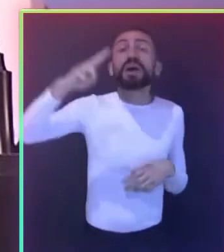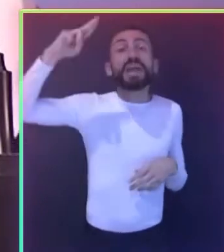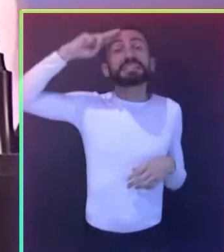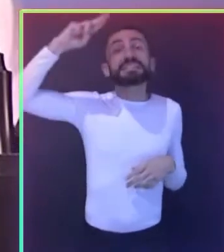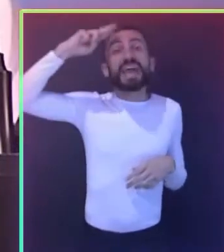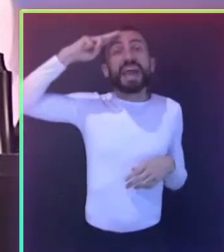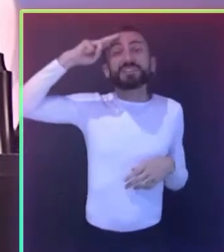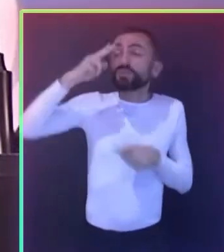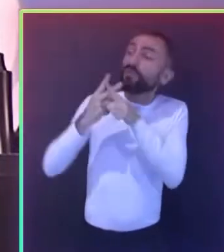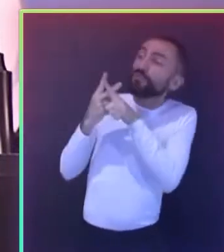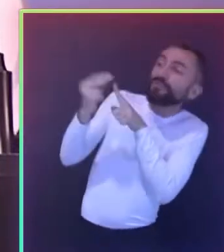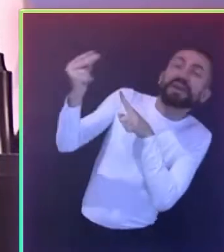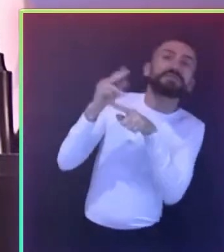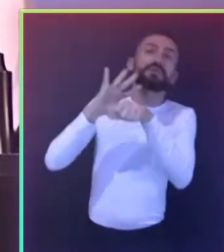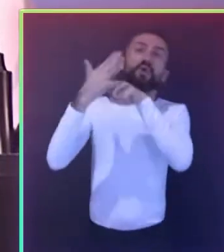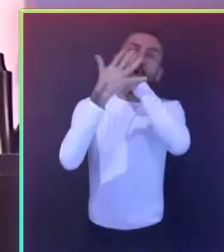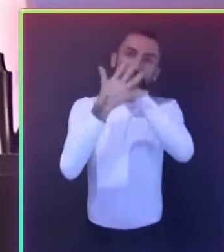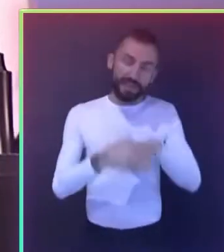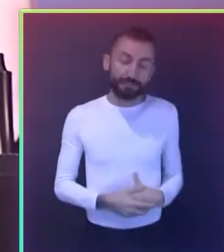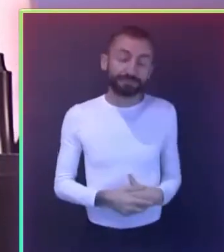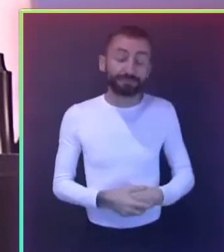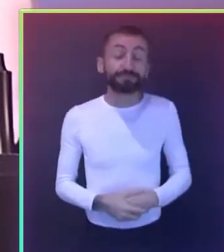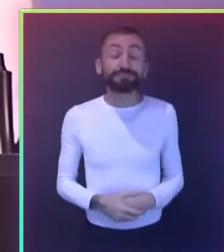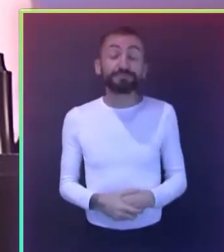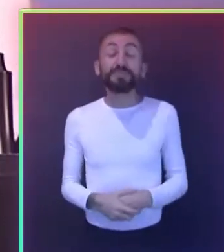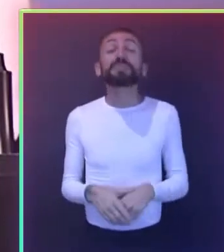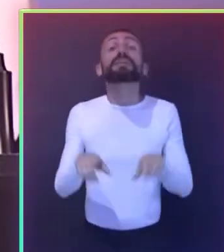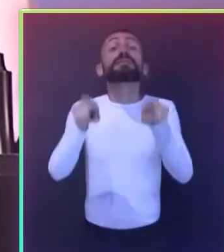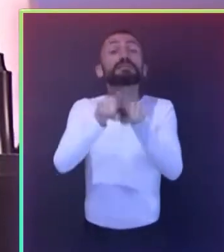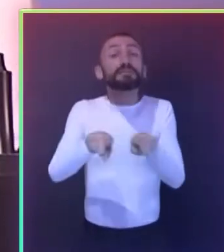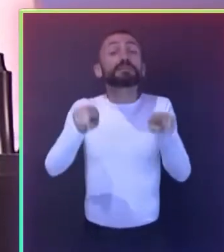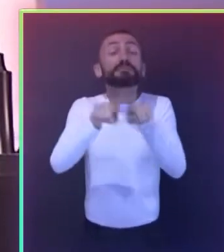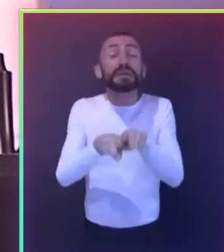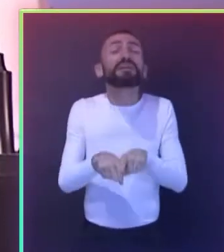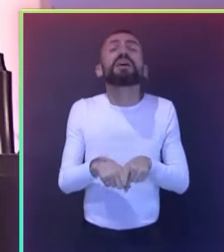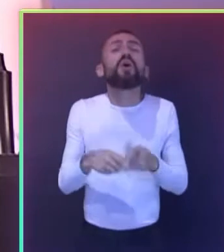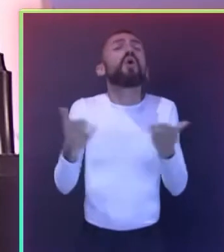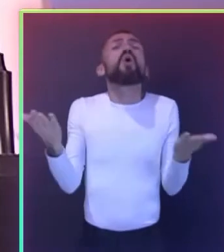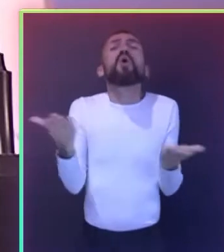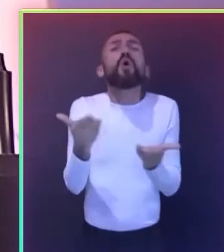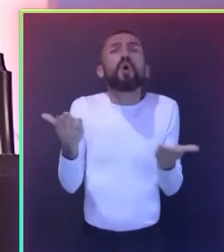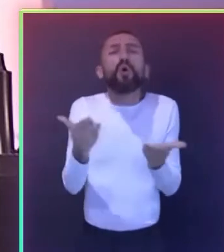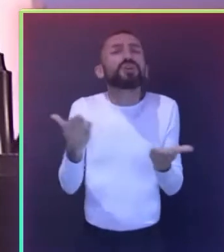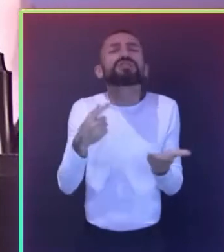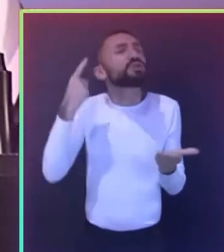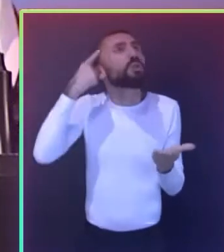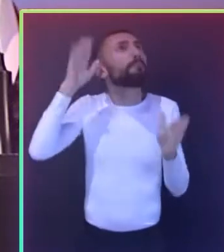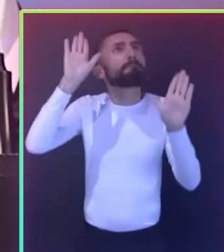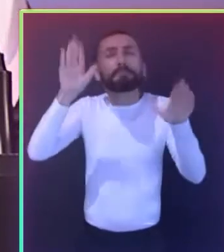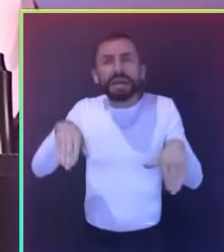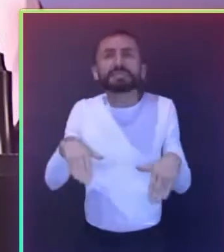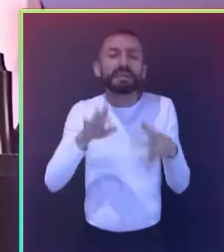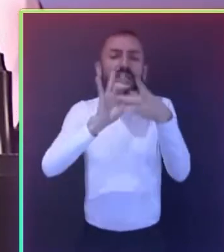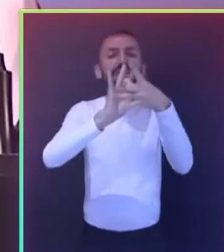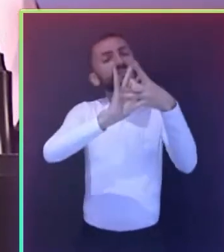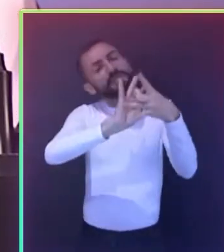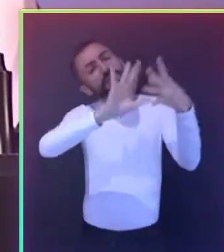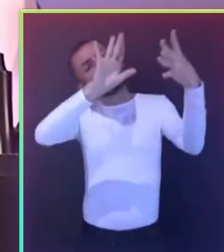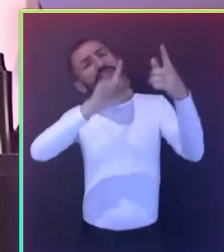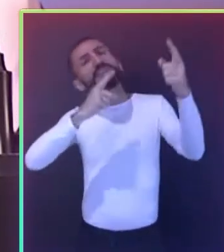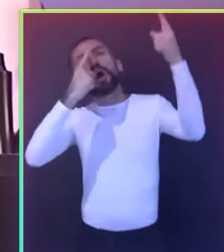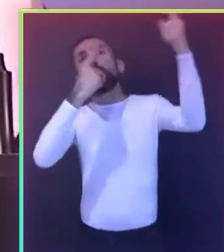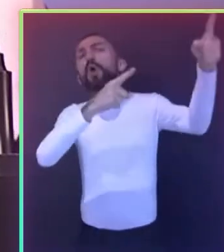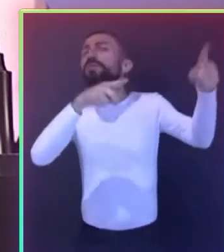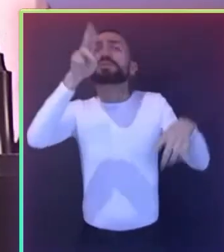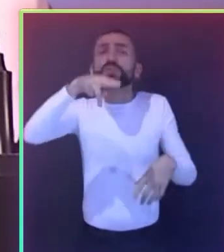o inimaginável também seria que assistimos hoje constantes ataques à democracia por